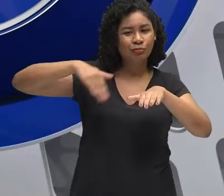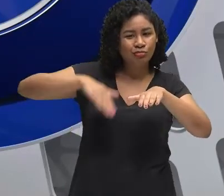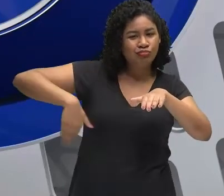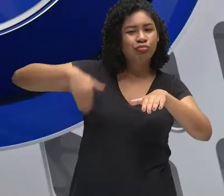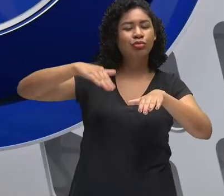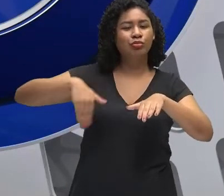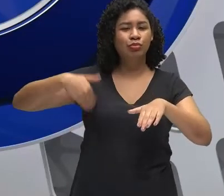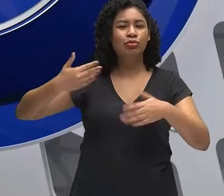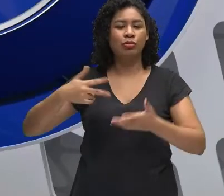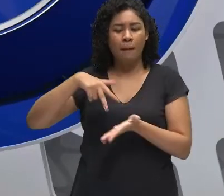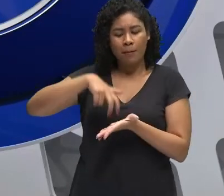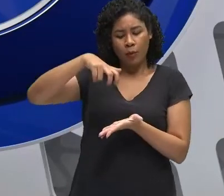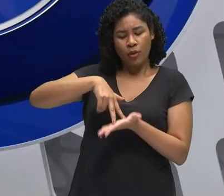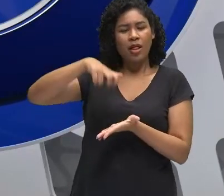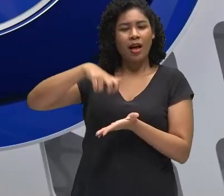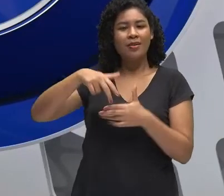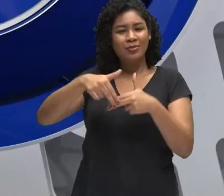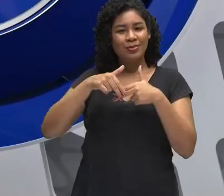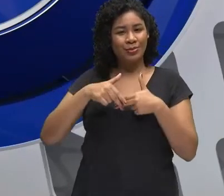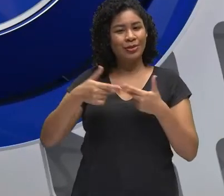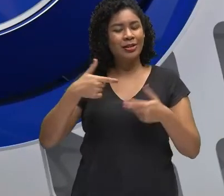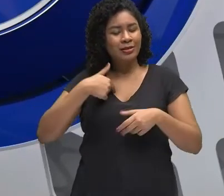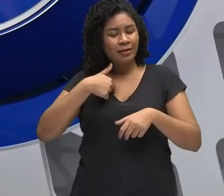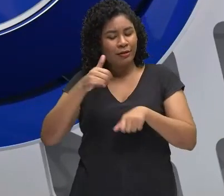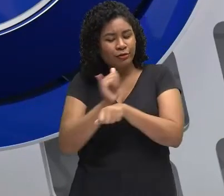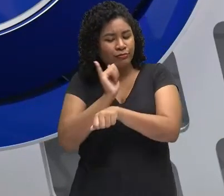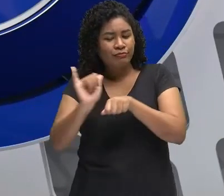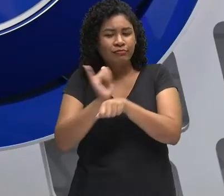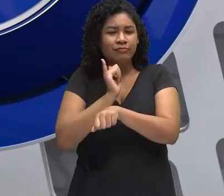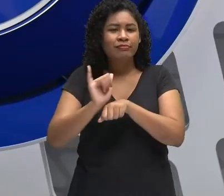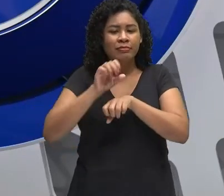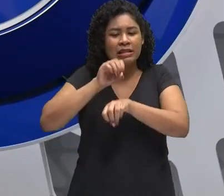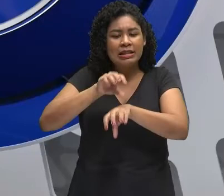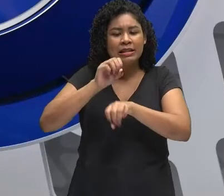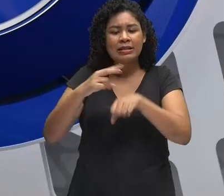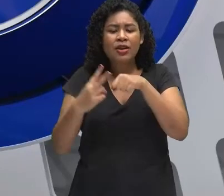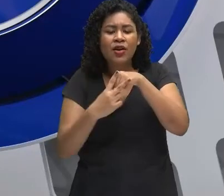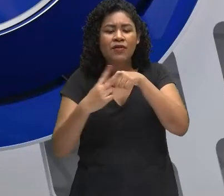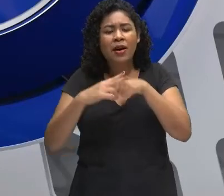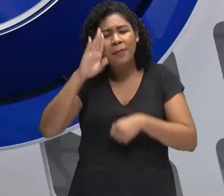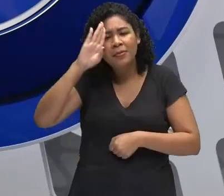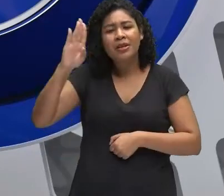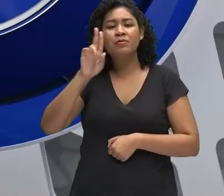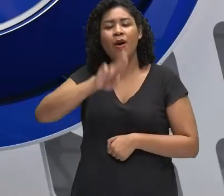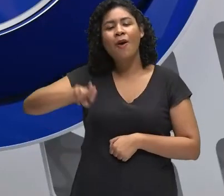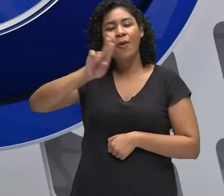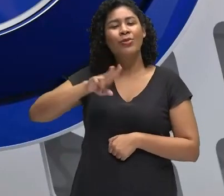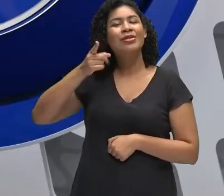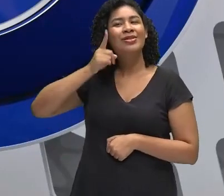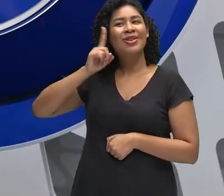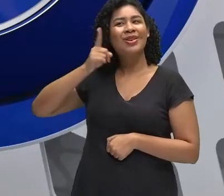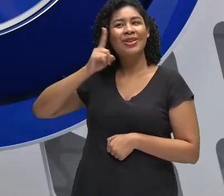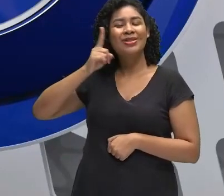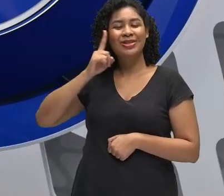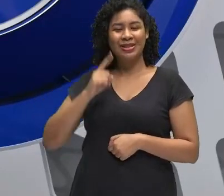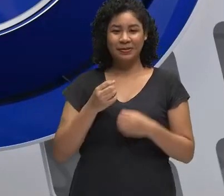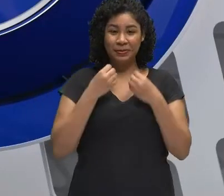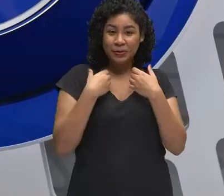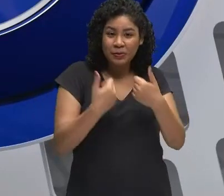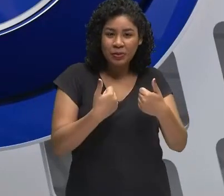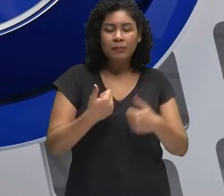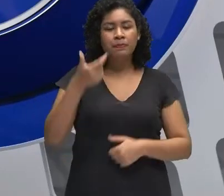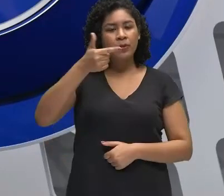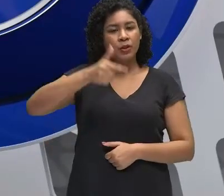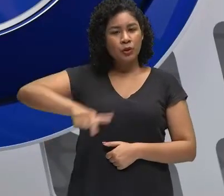fez, né, essa aula, para que vocês lembrem desses verbos que são realmente que a gente costuma fazer. Tudo bem? Então, vamos ver novamente